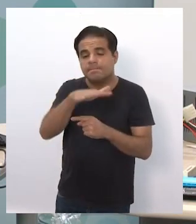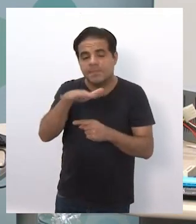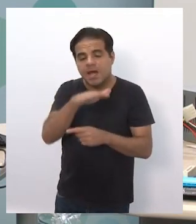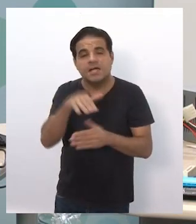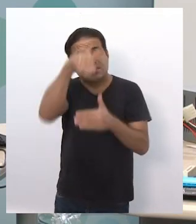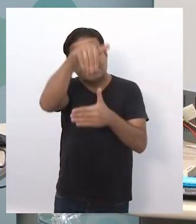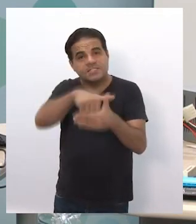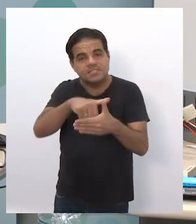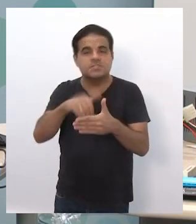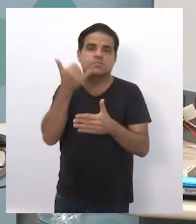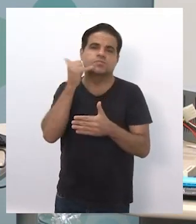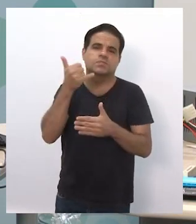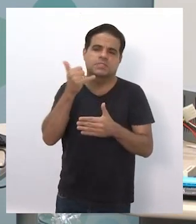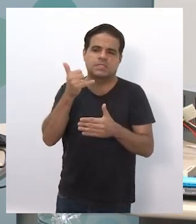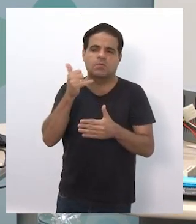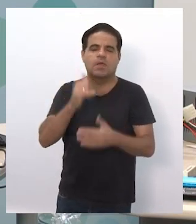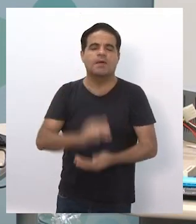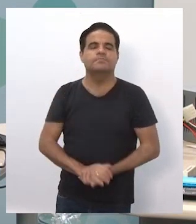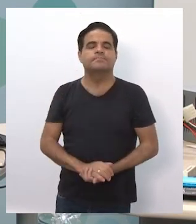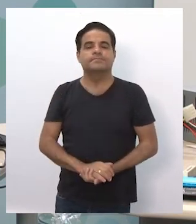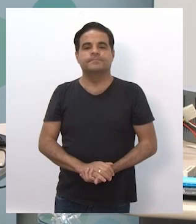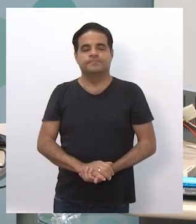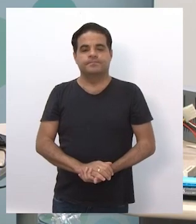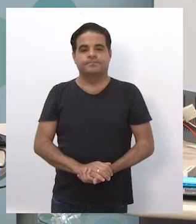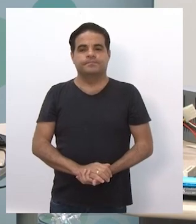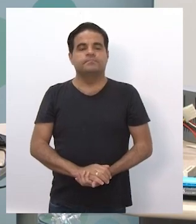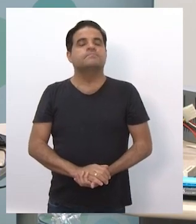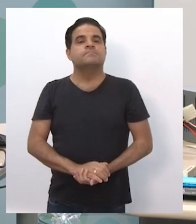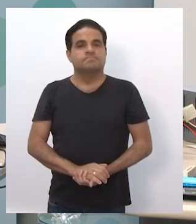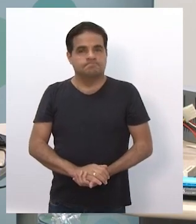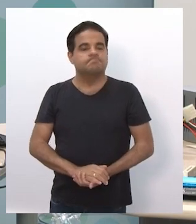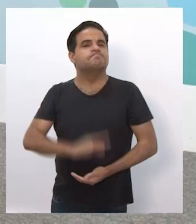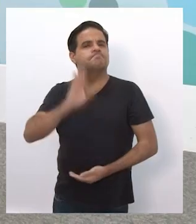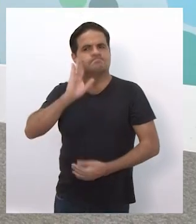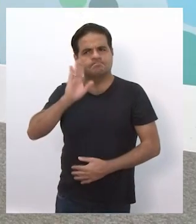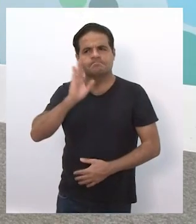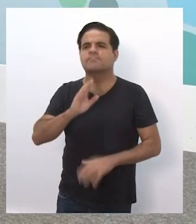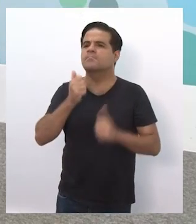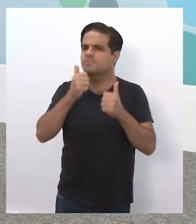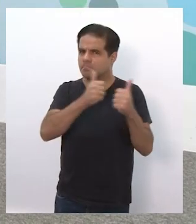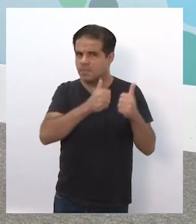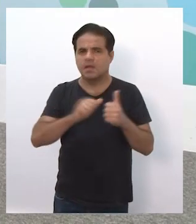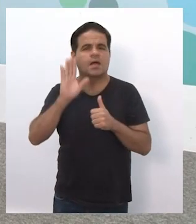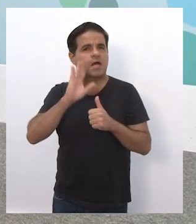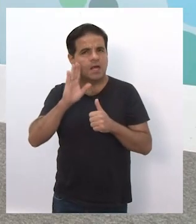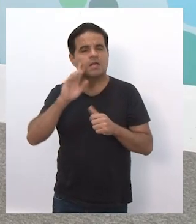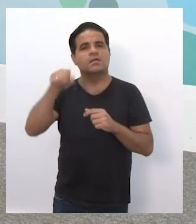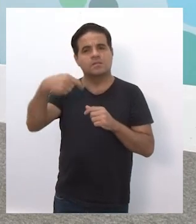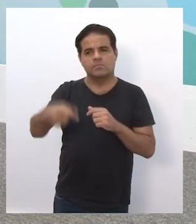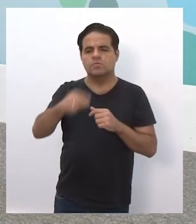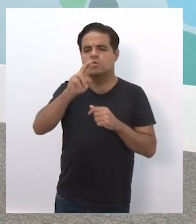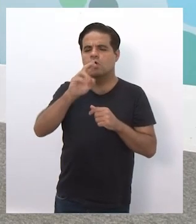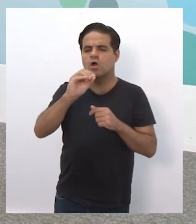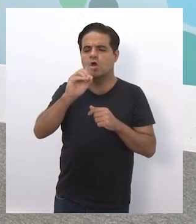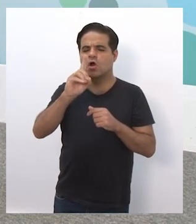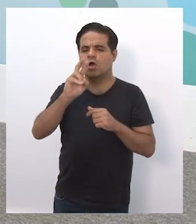interna do celular, tá bom? Legal, Ana. Eu acho bacana, assim, depois, né, Rodrigo, a gente fazer até